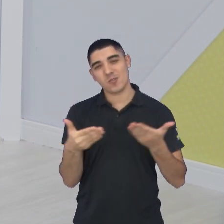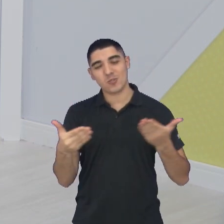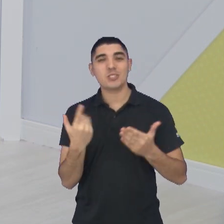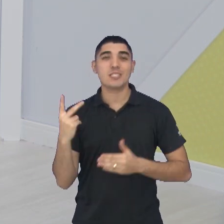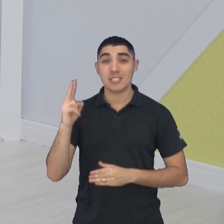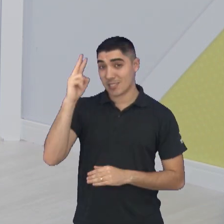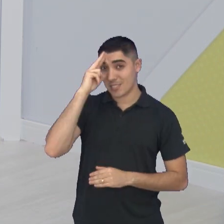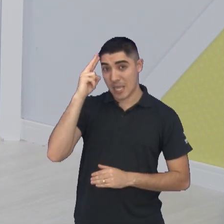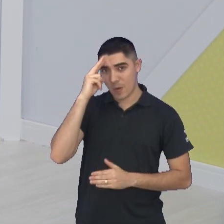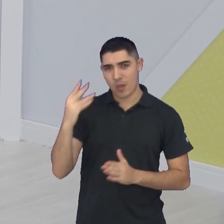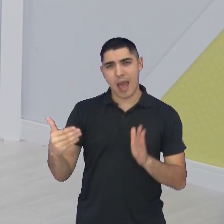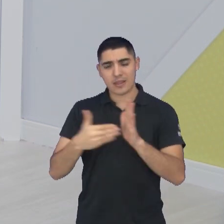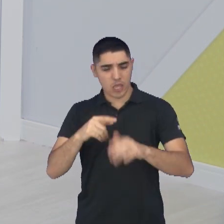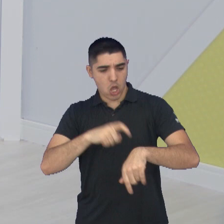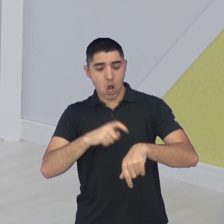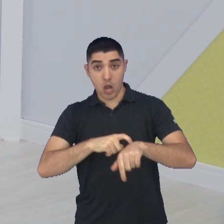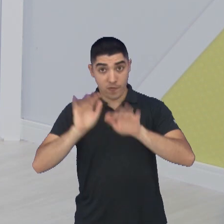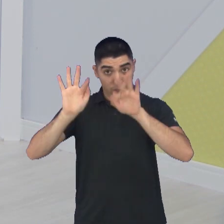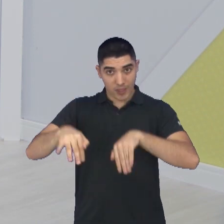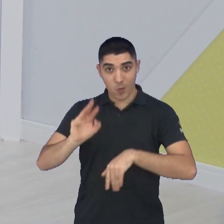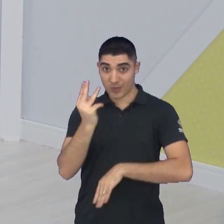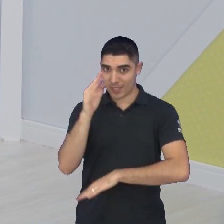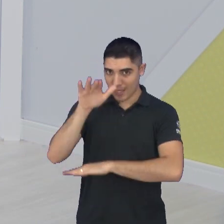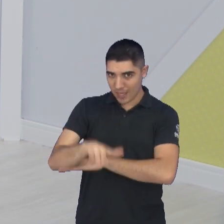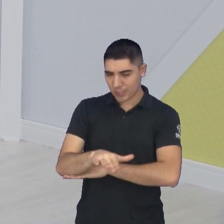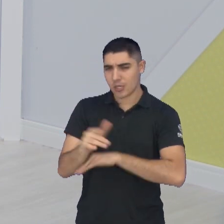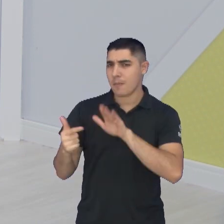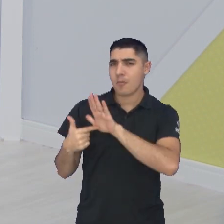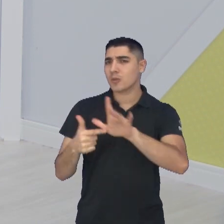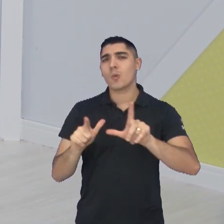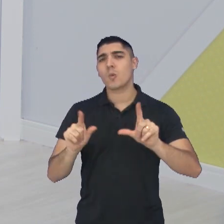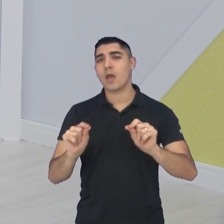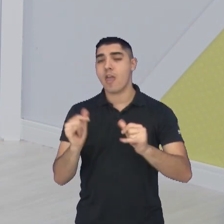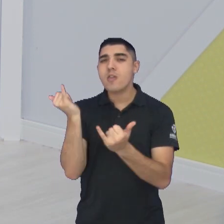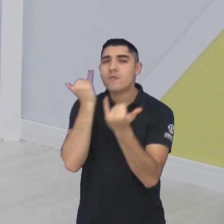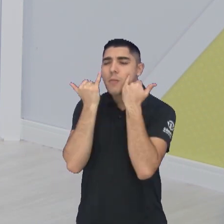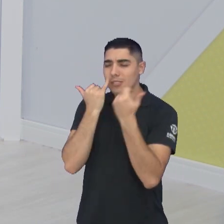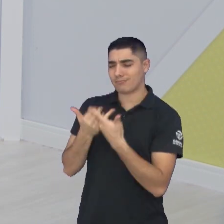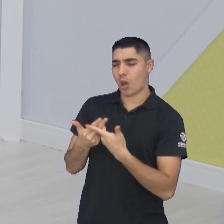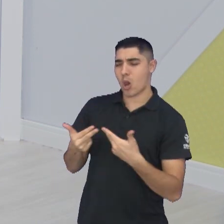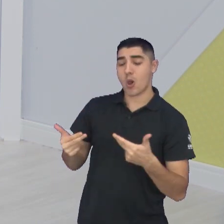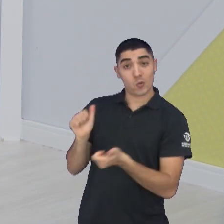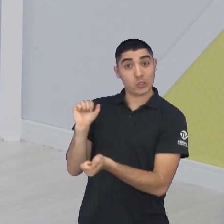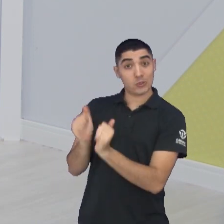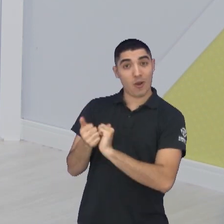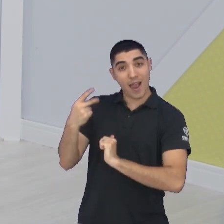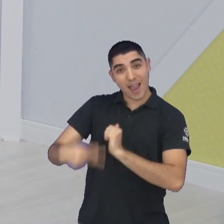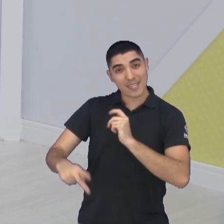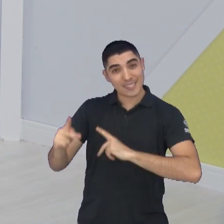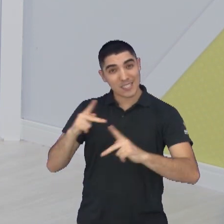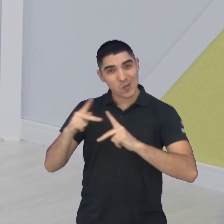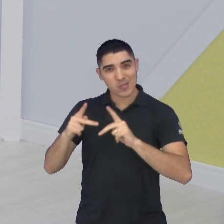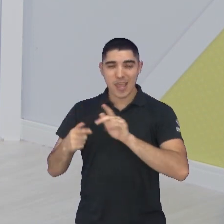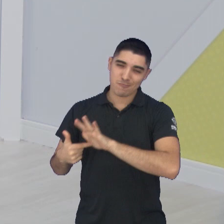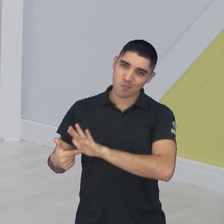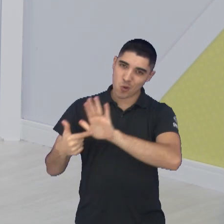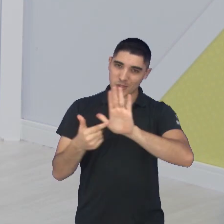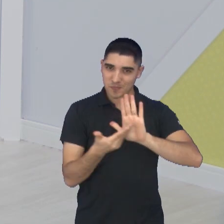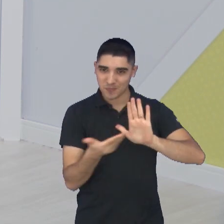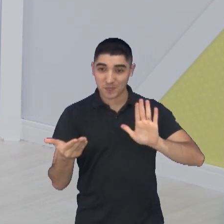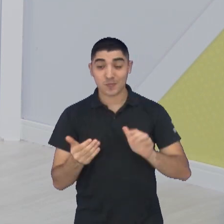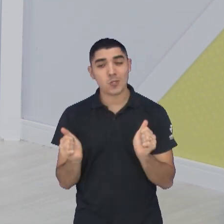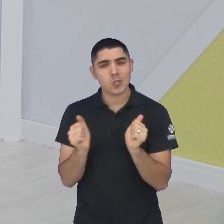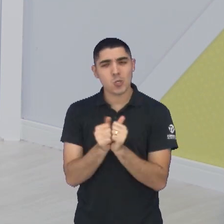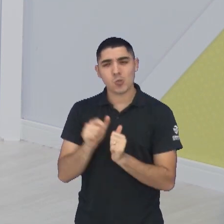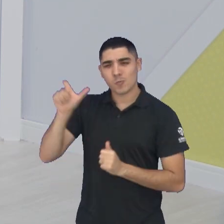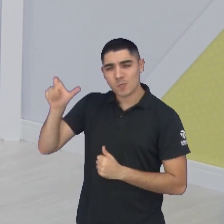nesta segunda-feira até às 3 da tarde, trazendo as principais informações do esporte aqui da nossa cidade. E aqui